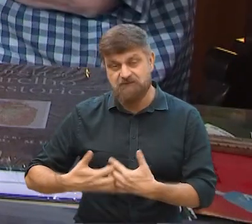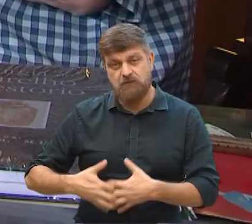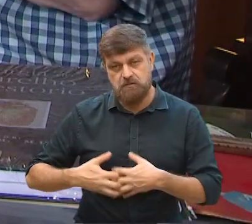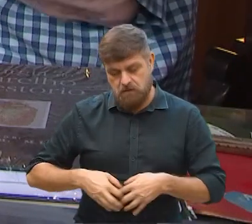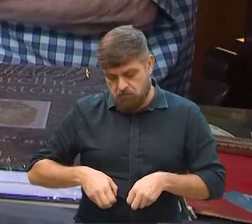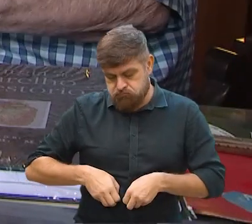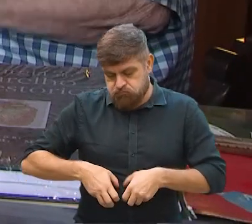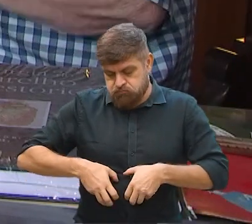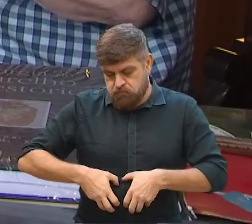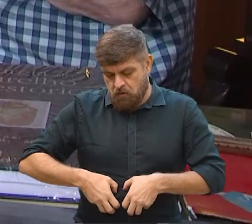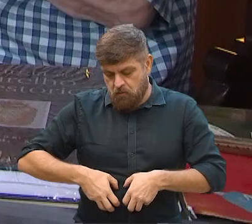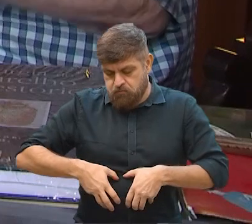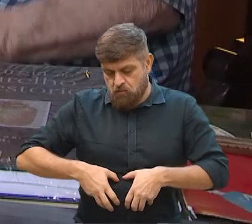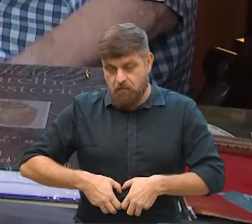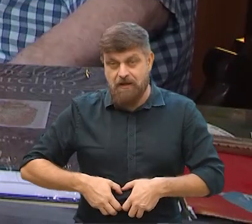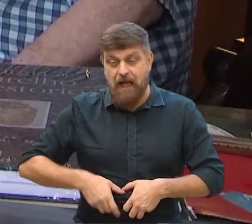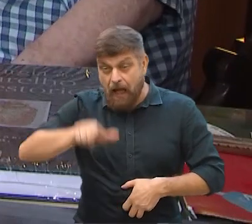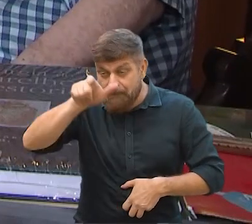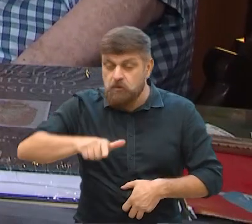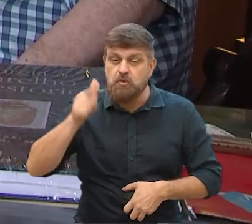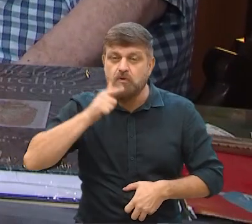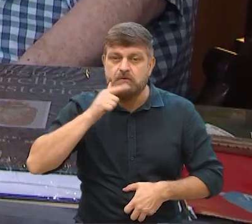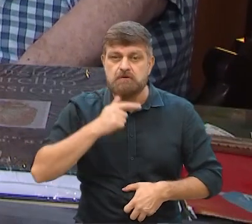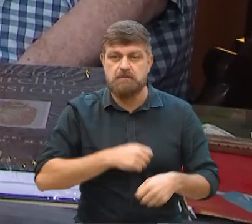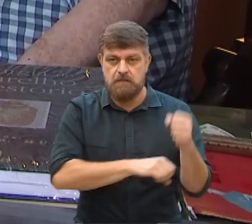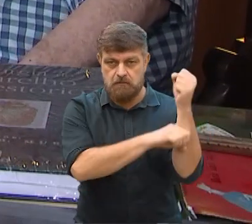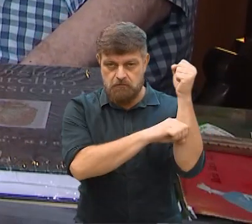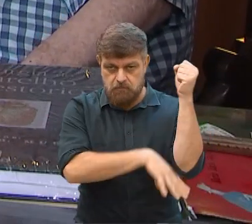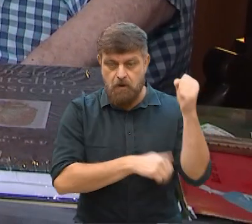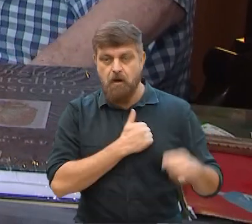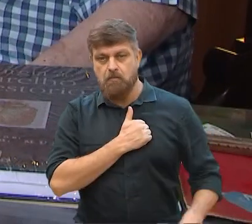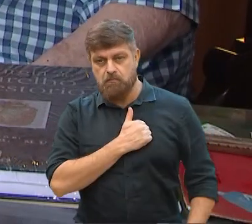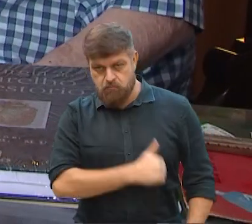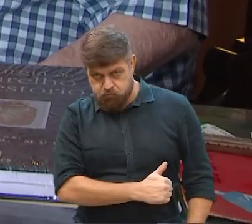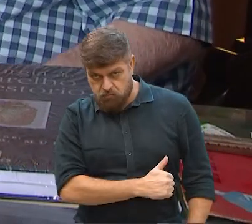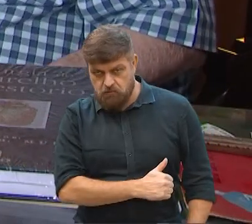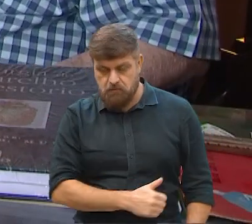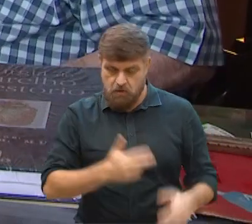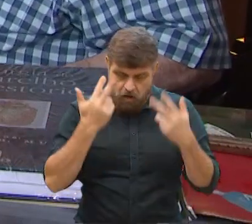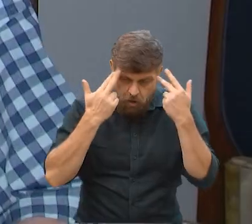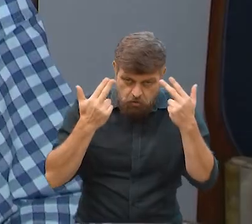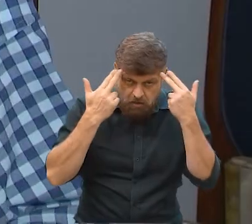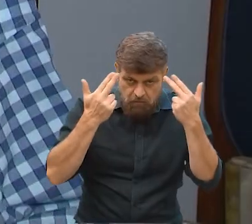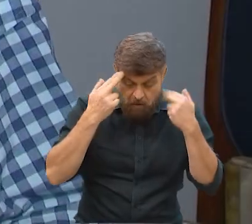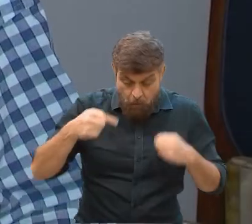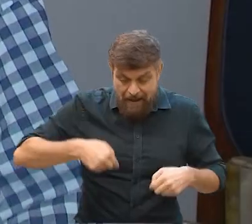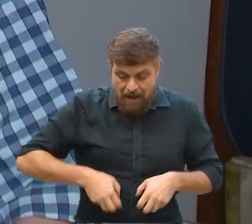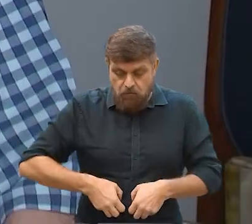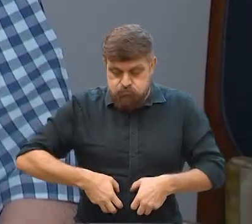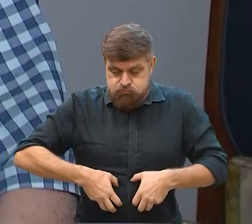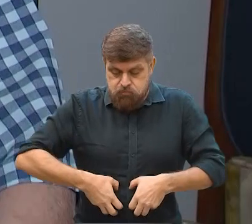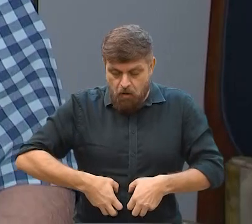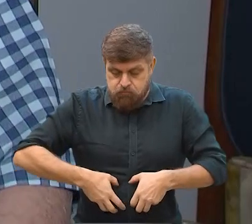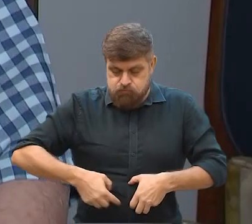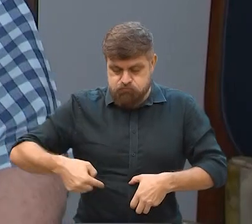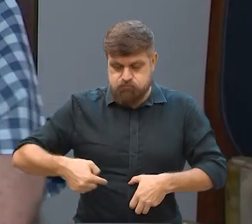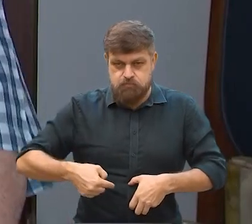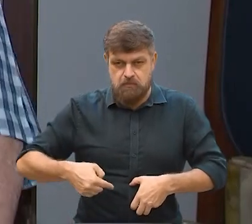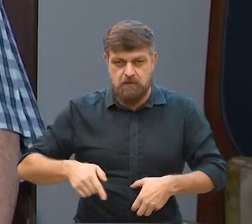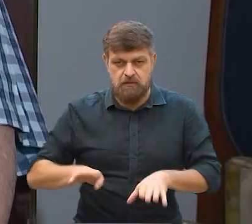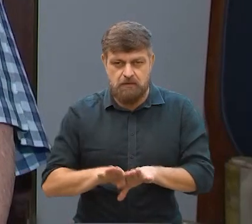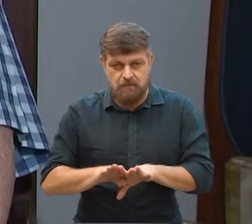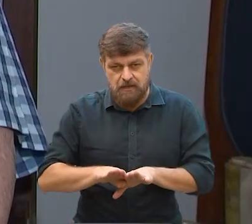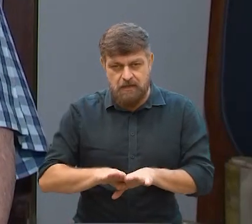para promover a evacuação, etc. E hoje, só aproveitando a dica, ou a